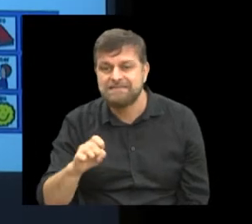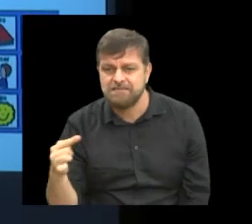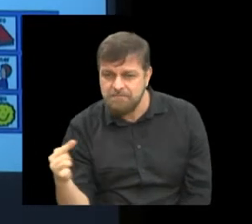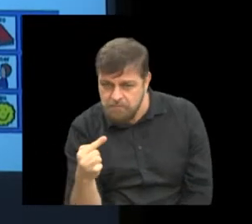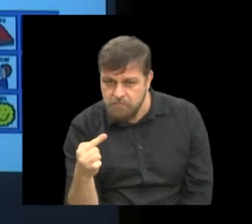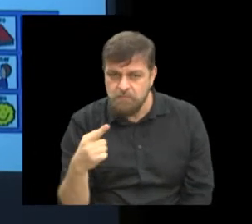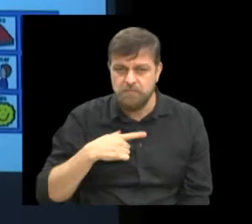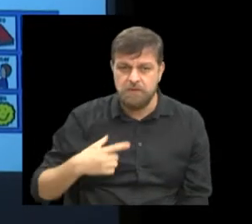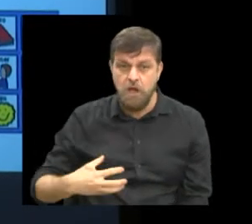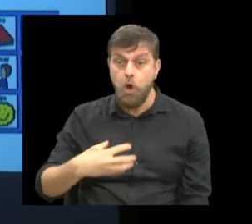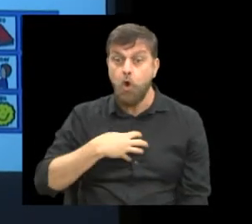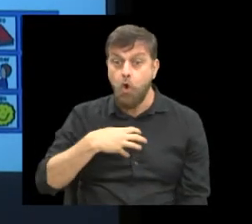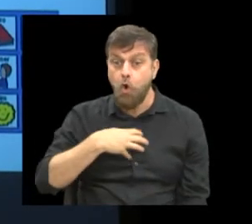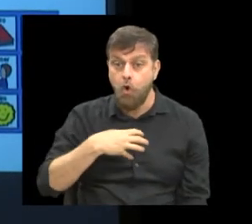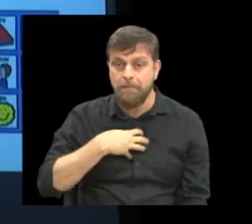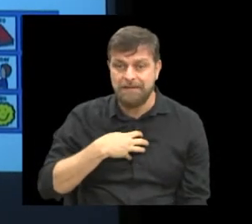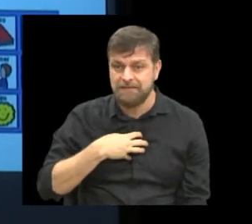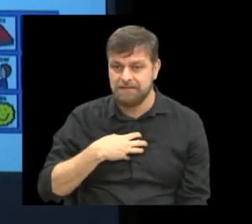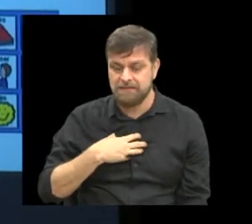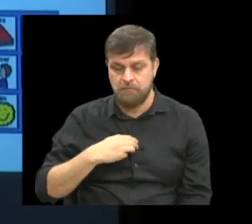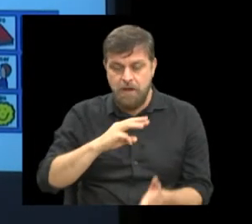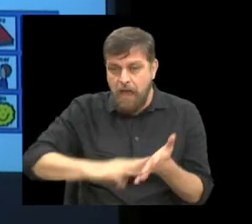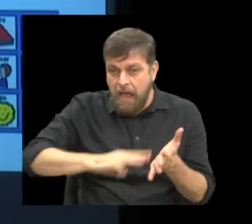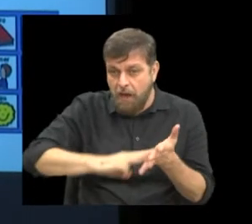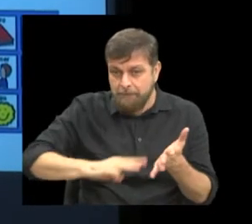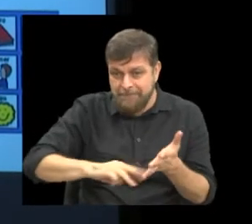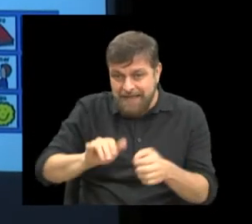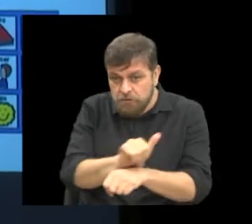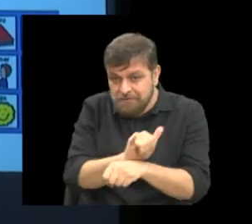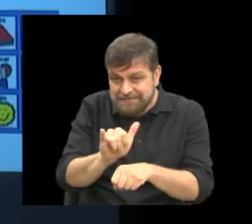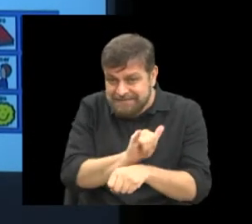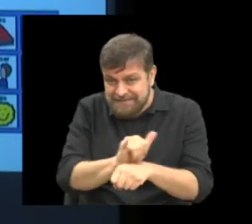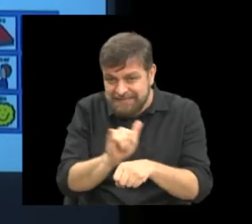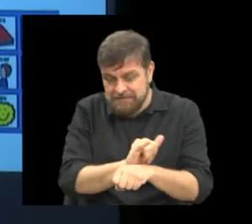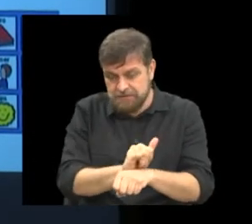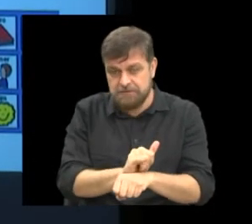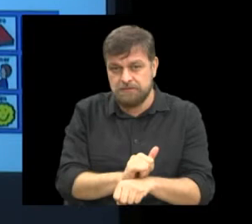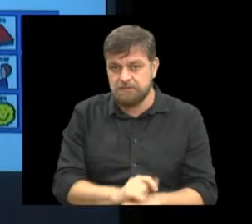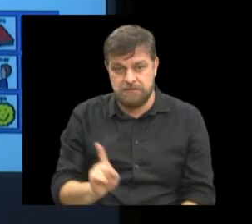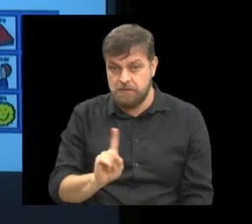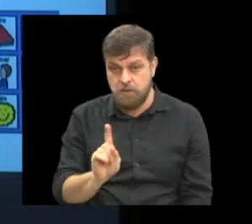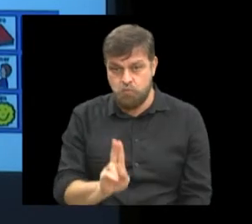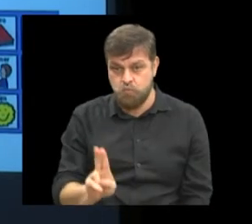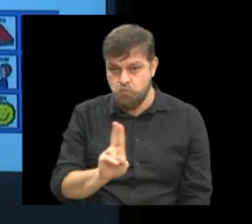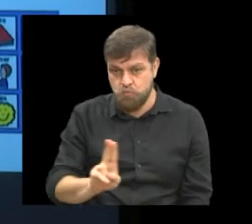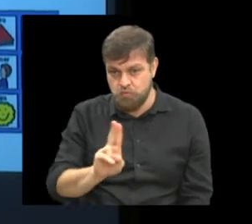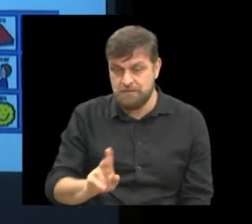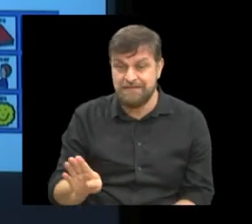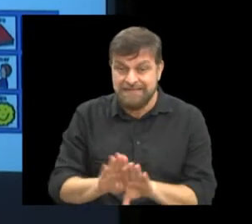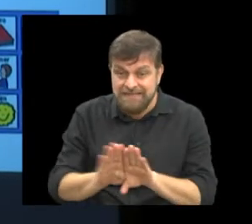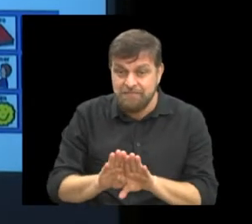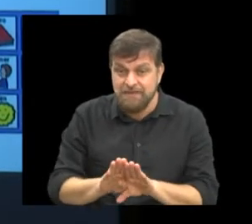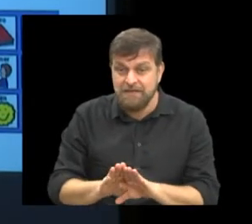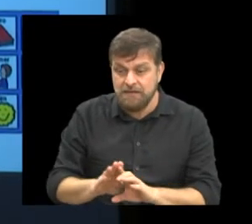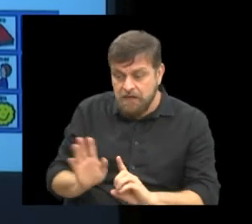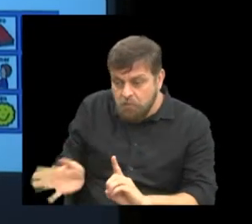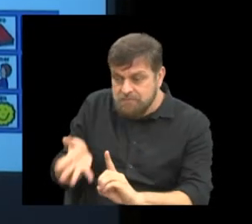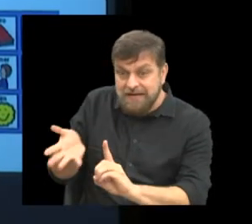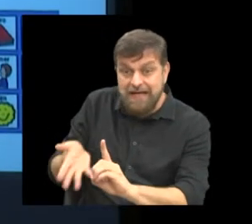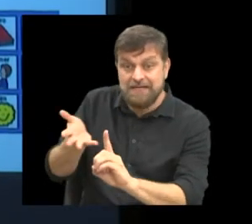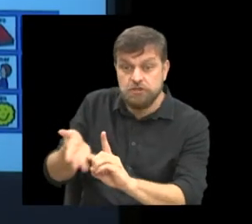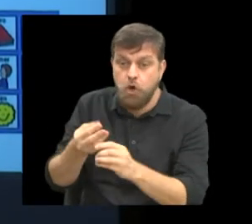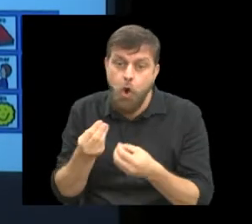O programa não é um conjunto de técnicas e estratégias a serem utilizadas com uma criança, mas um estilo de